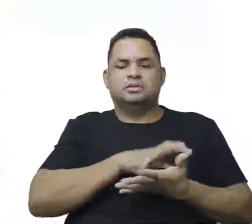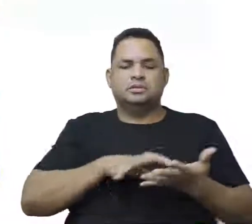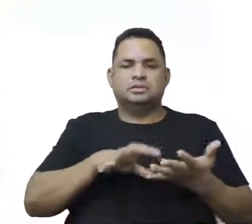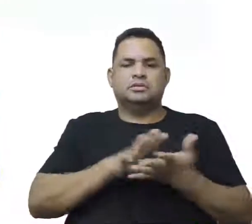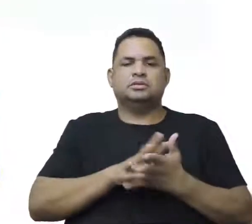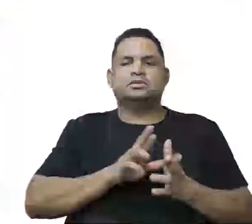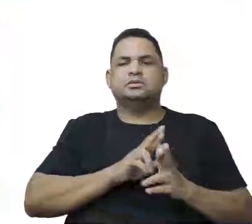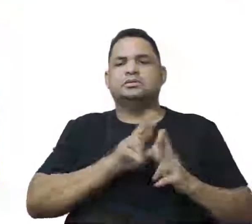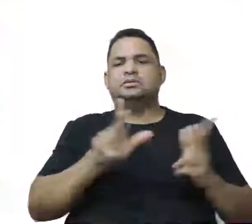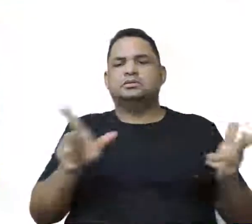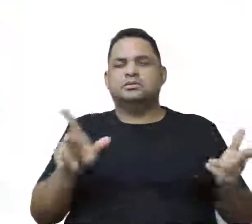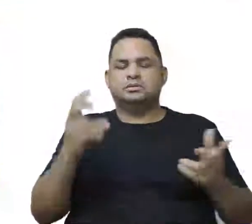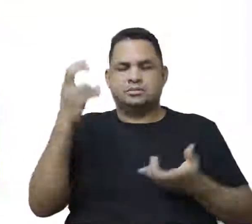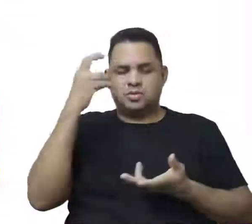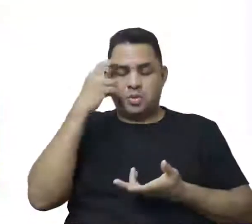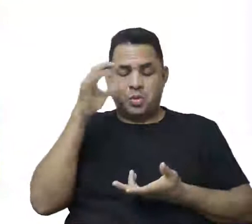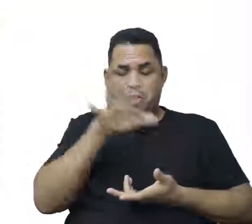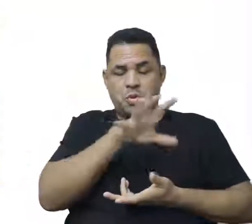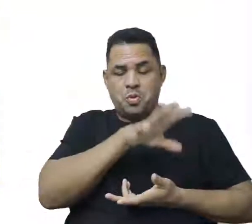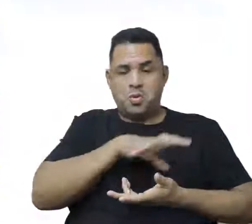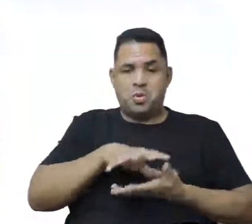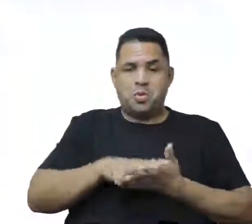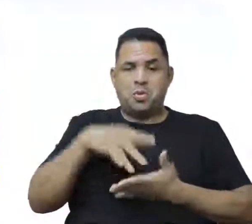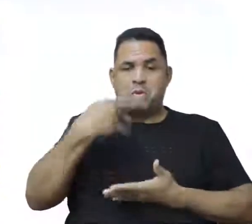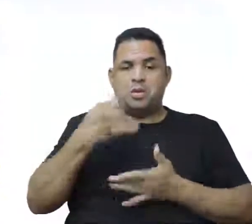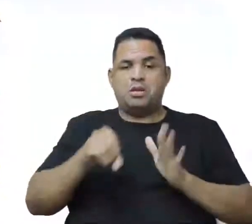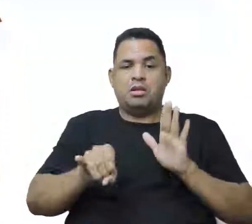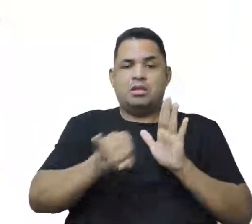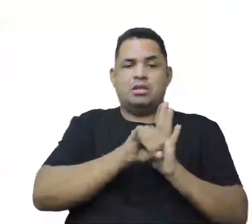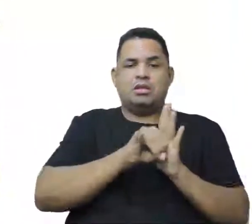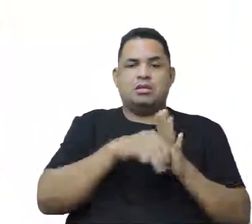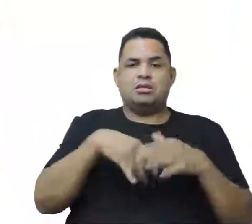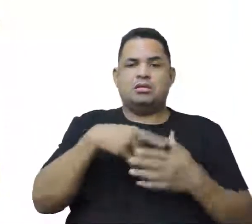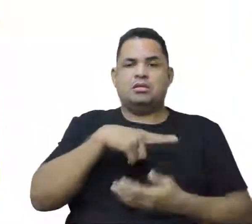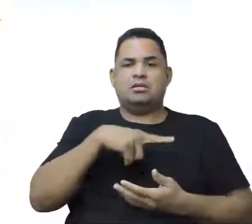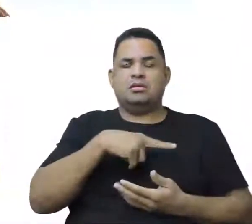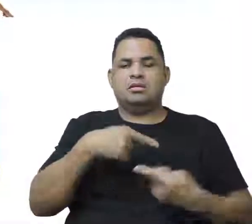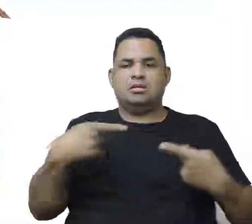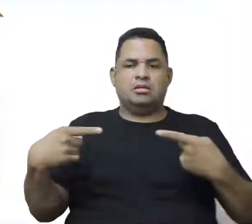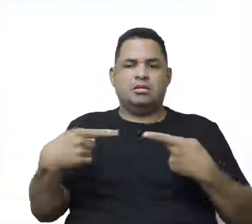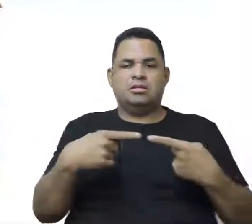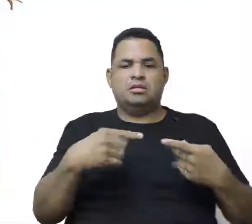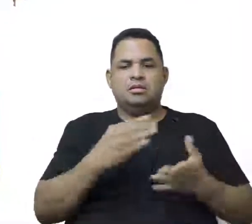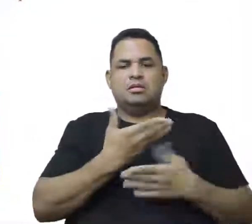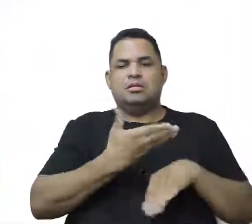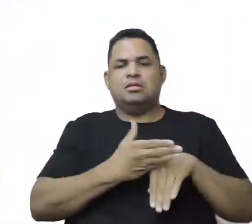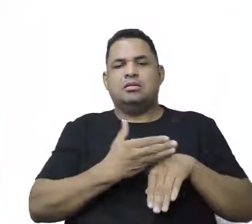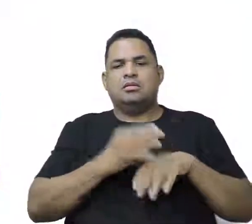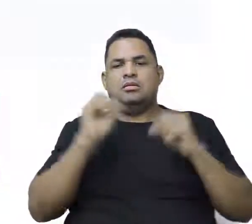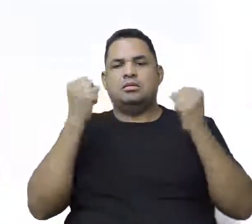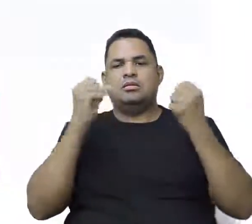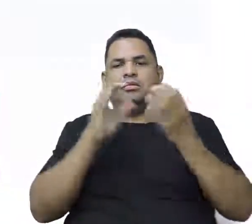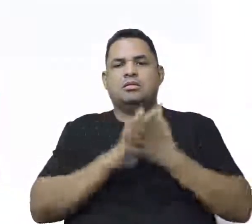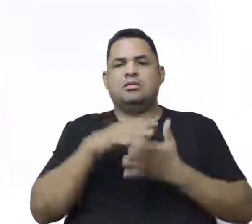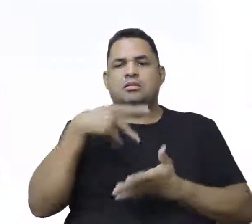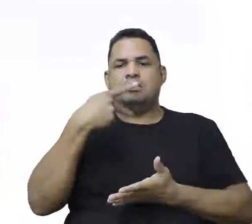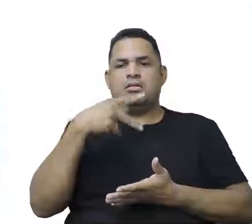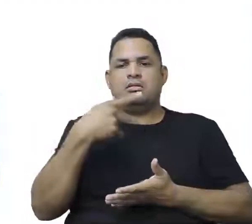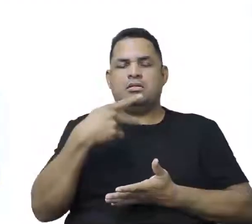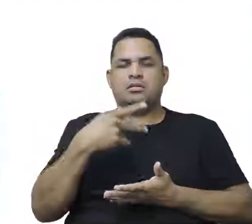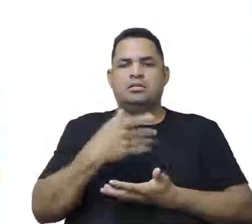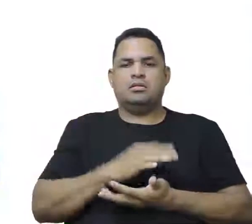diversas áreas culturais, fala dessa identidade que você vai ter aí relacionada ao exercício físico, fala aí